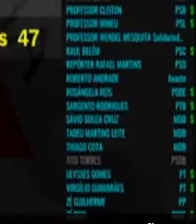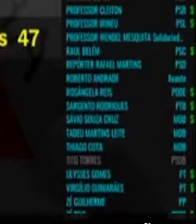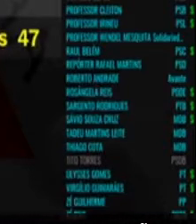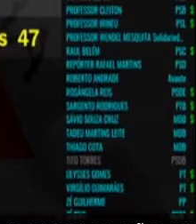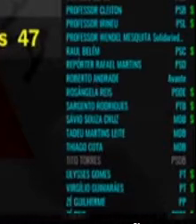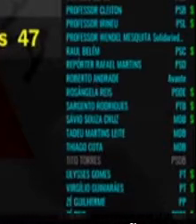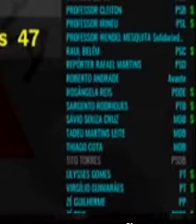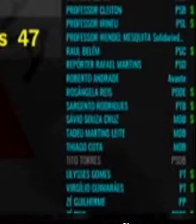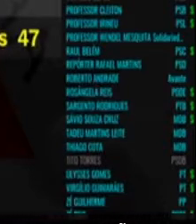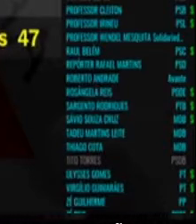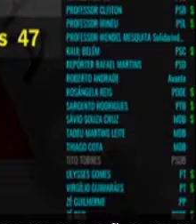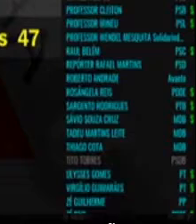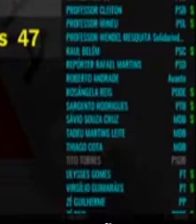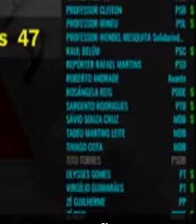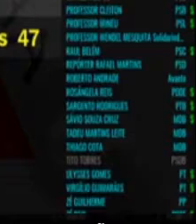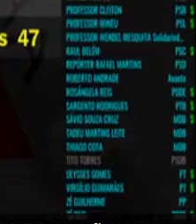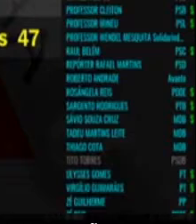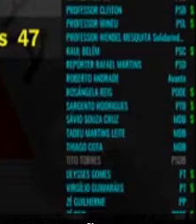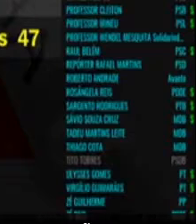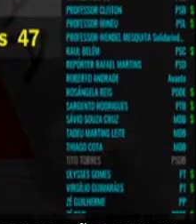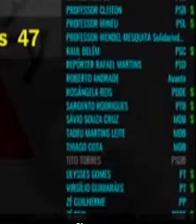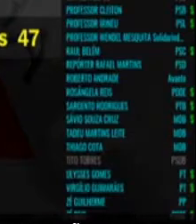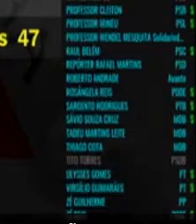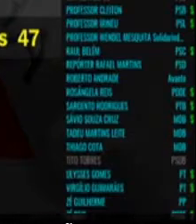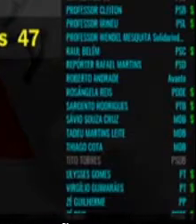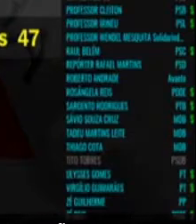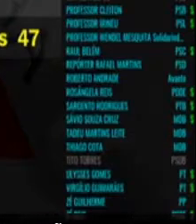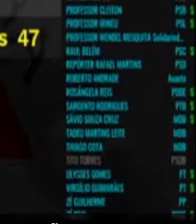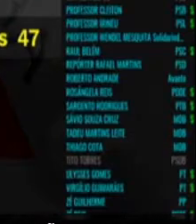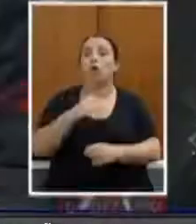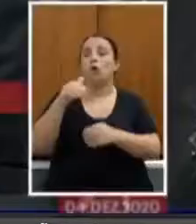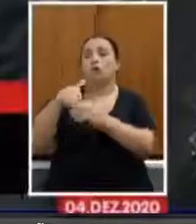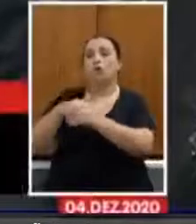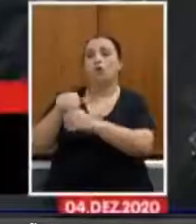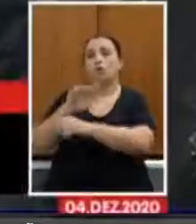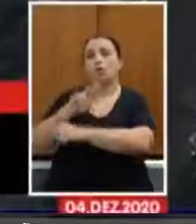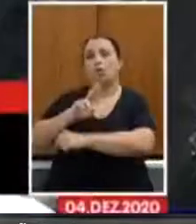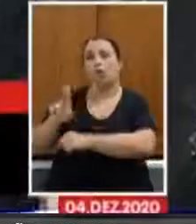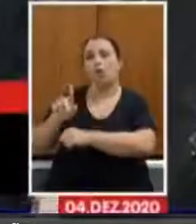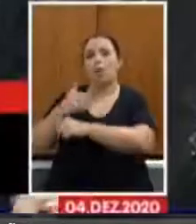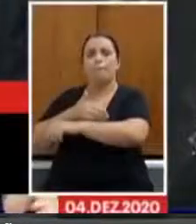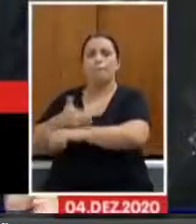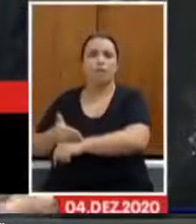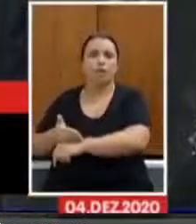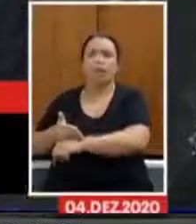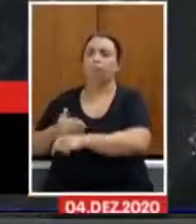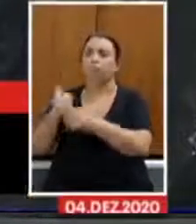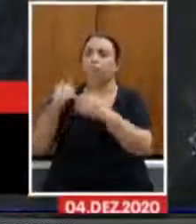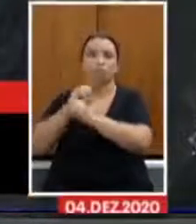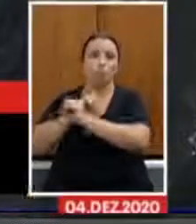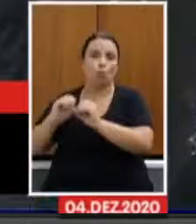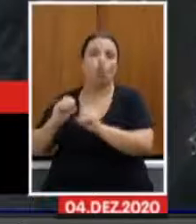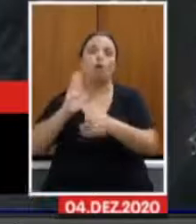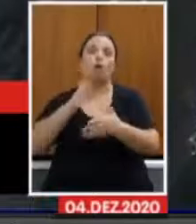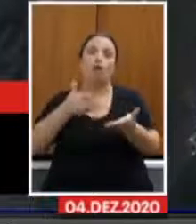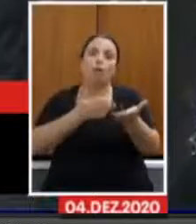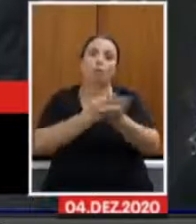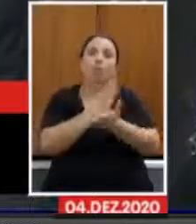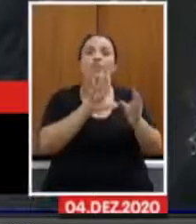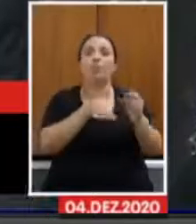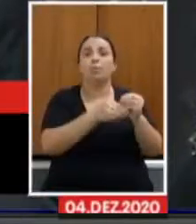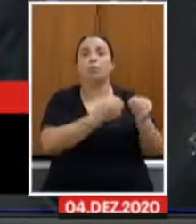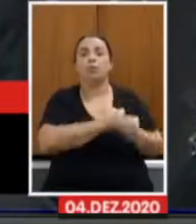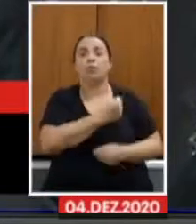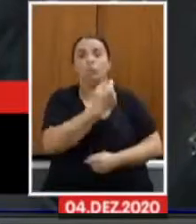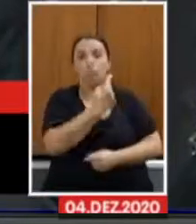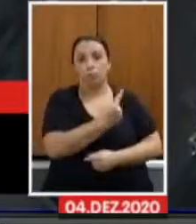Votaram sim, 47 senhoras e senhores deputados. Não houve voto não nem branco, portanto, está aprovada a emenda número 1. Discussão em primeiro turno